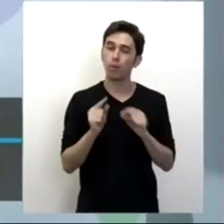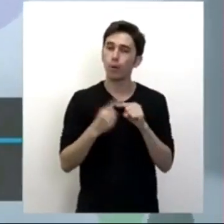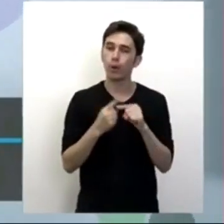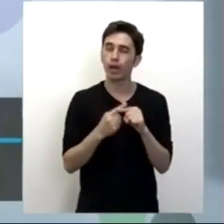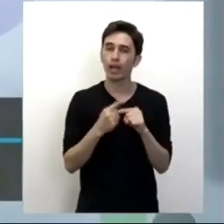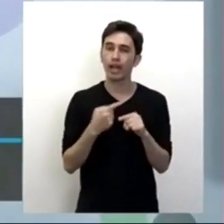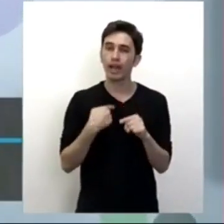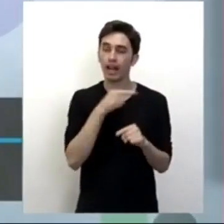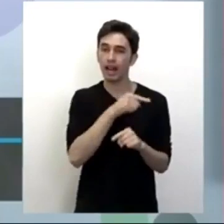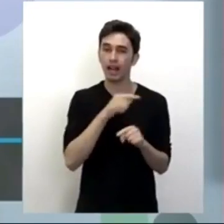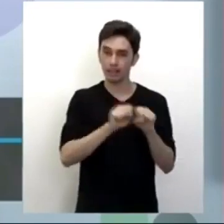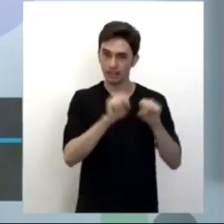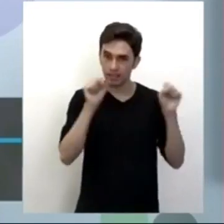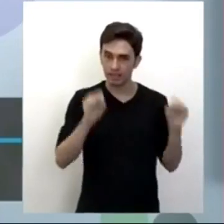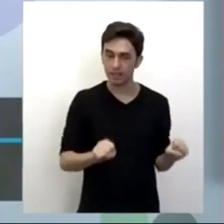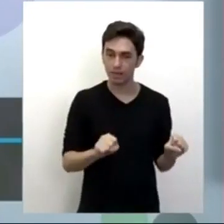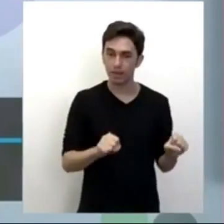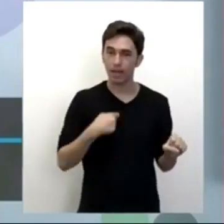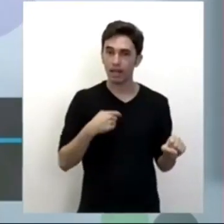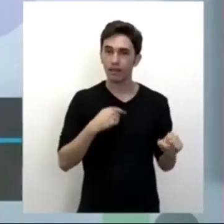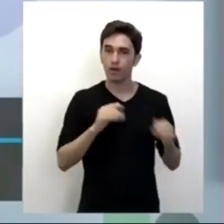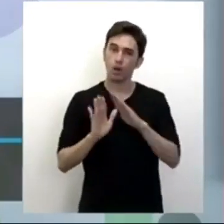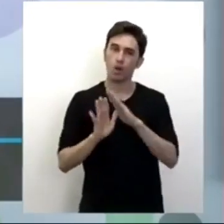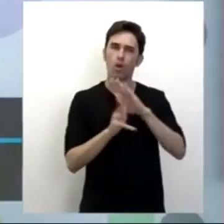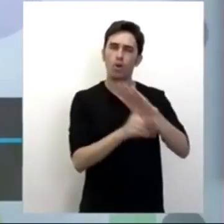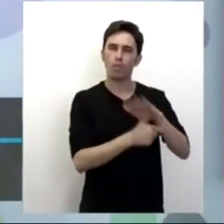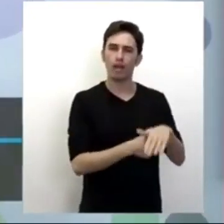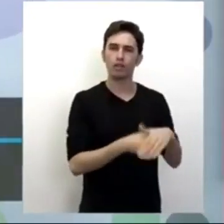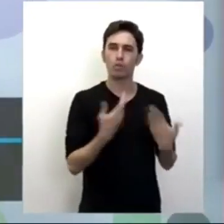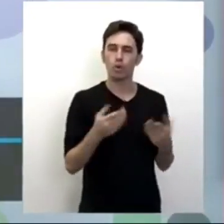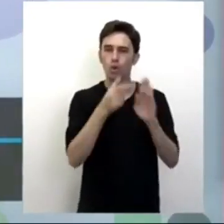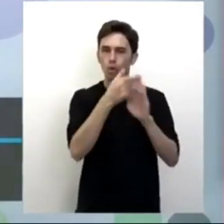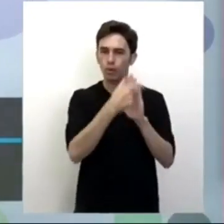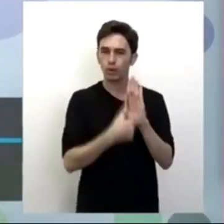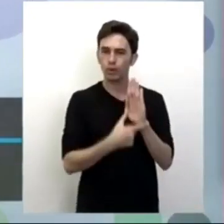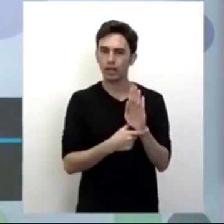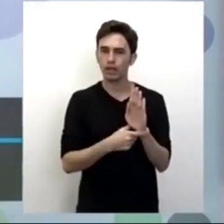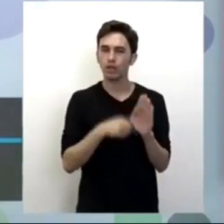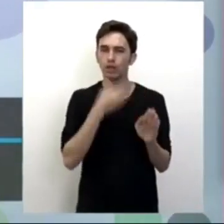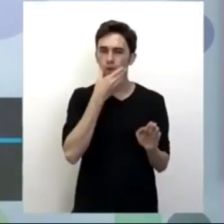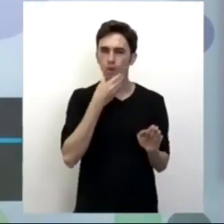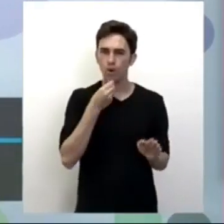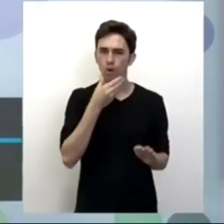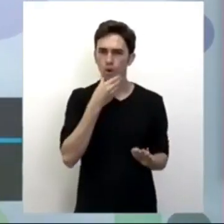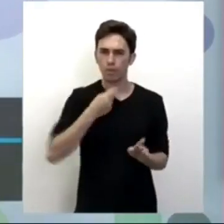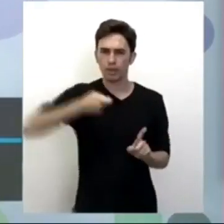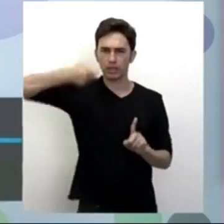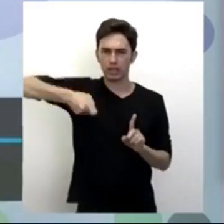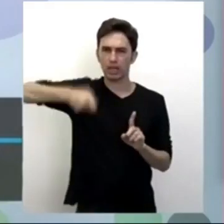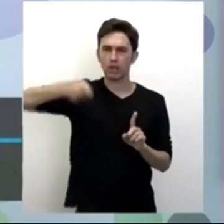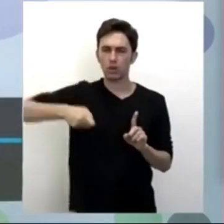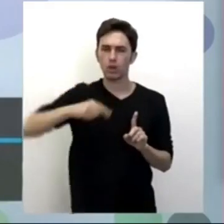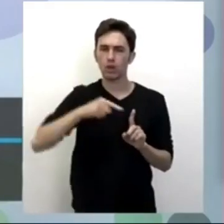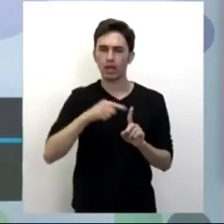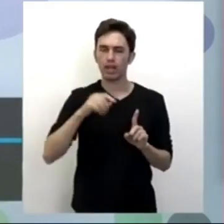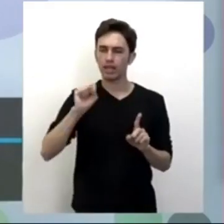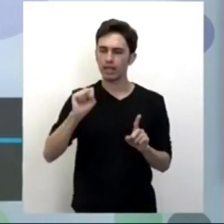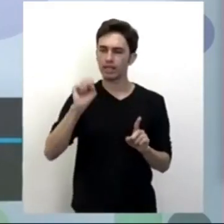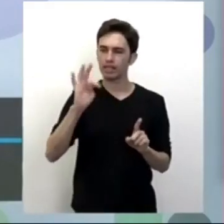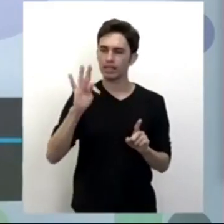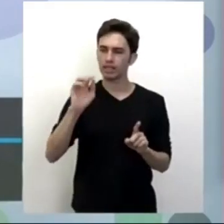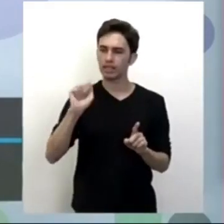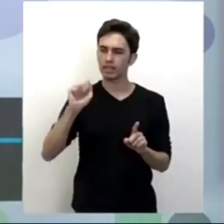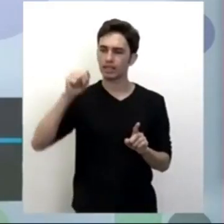usurpado, em boa parte dele, por um modelo de um ditador extremamente genocida, que foi Joseph Stalin, né? O